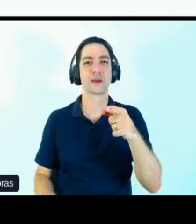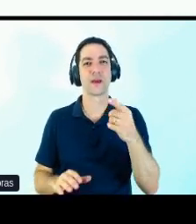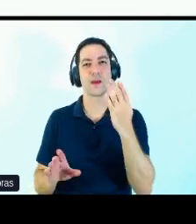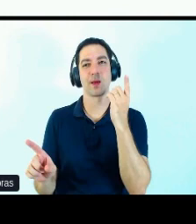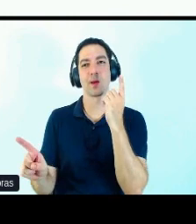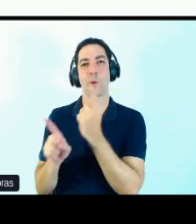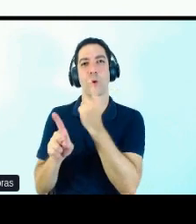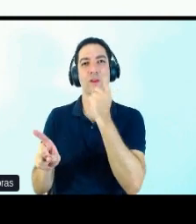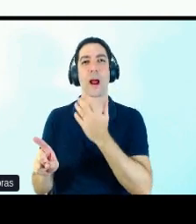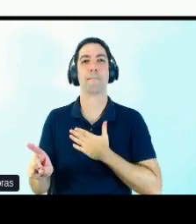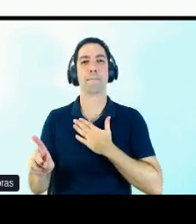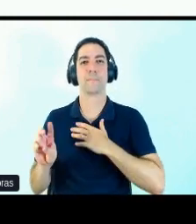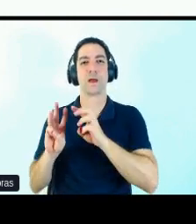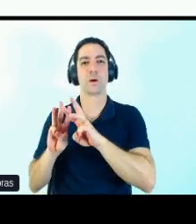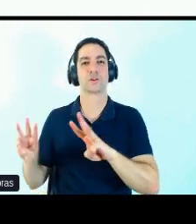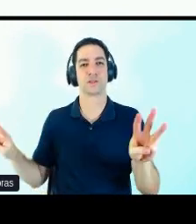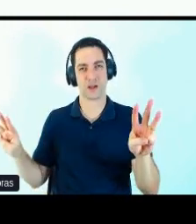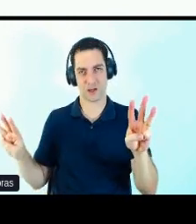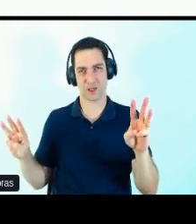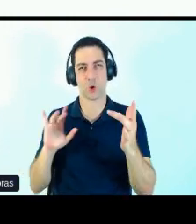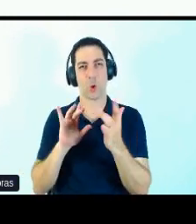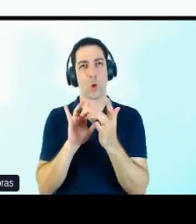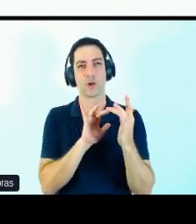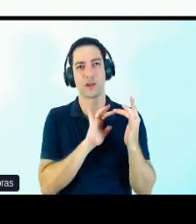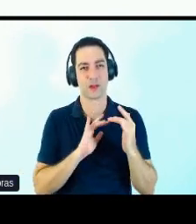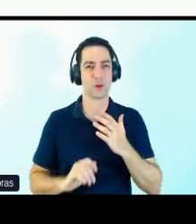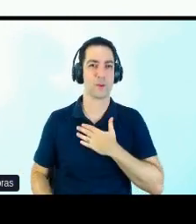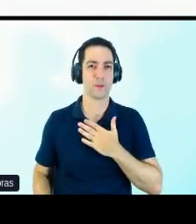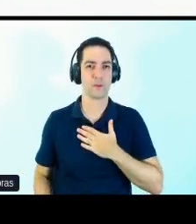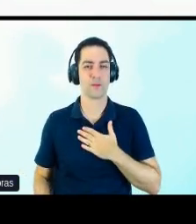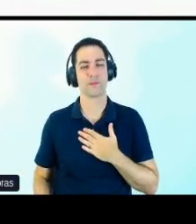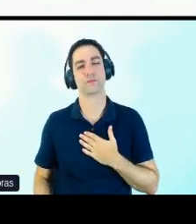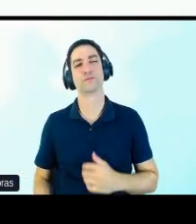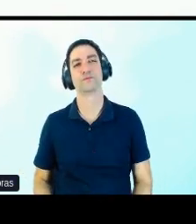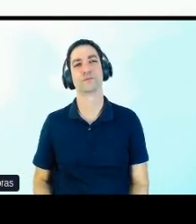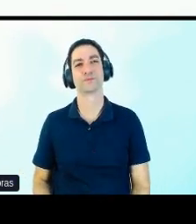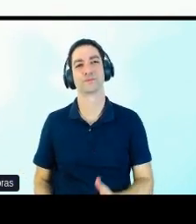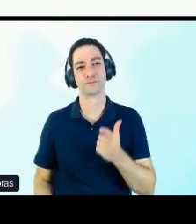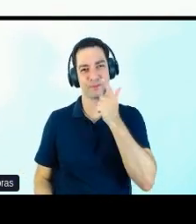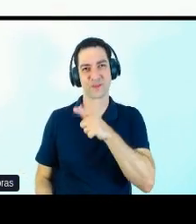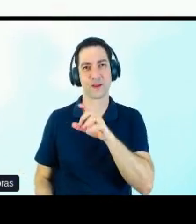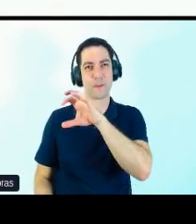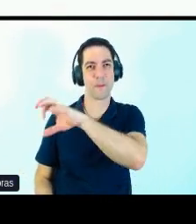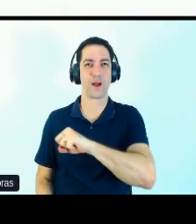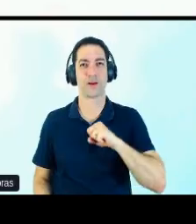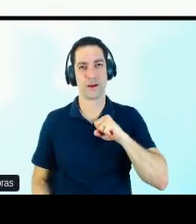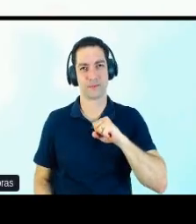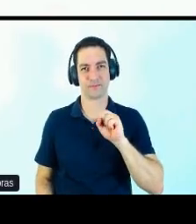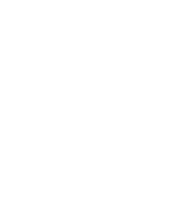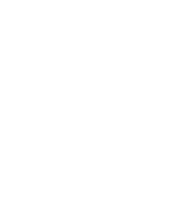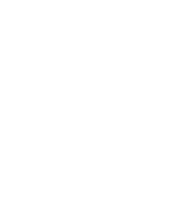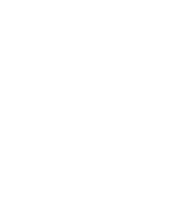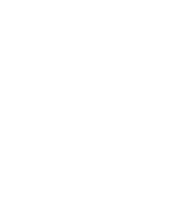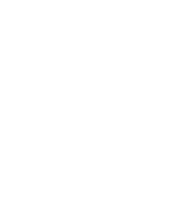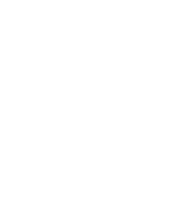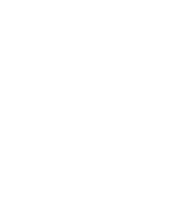ter todos os meus contatos atualizados. Tá certo? Muito obrigado.